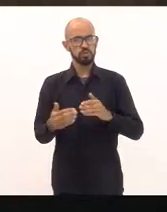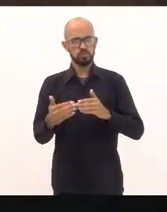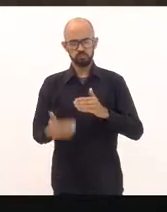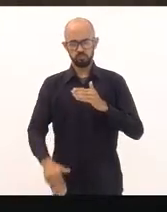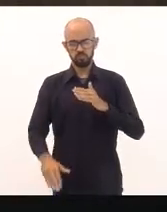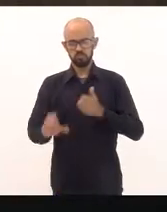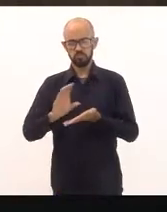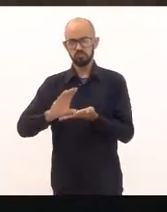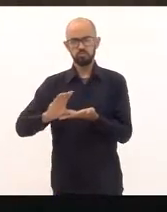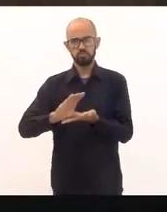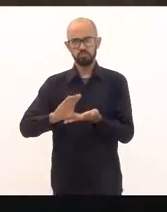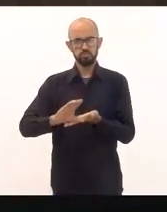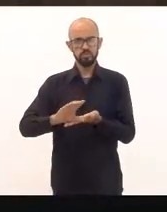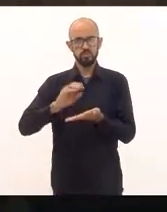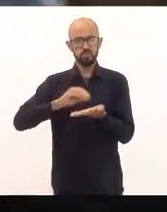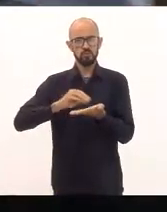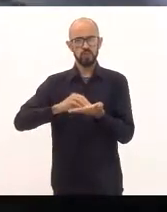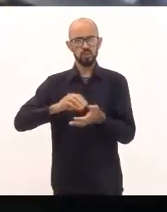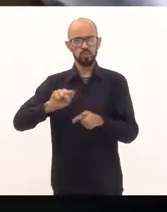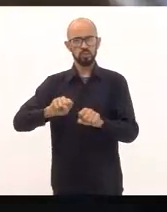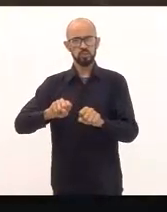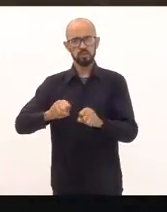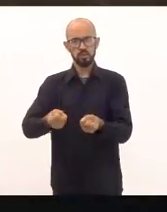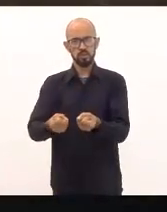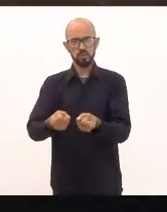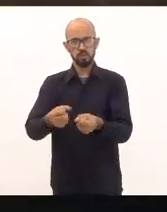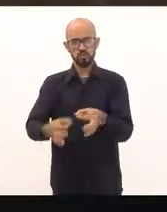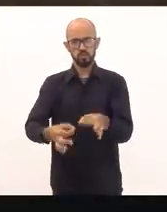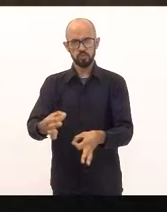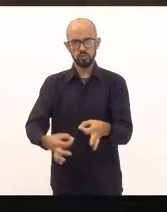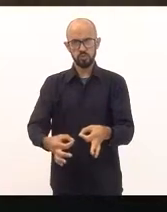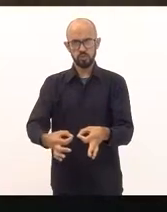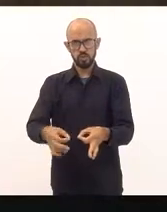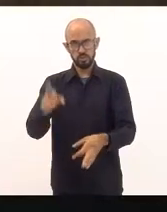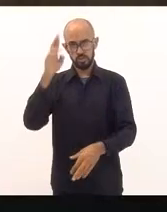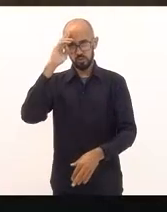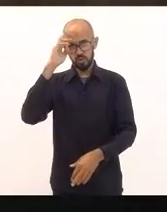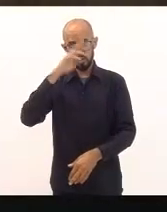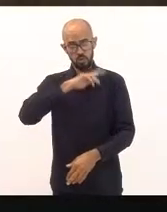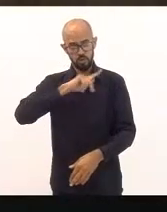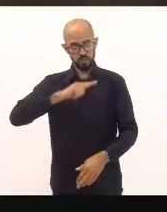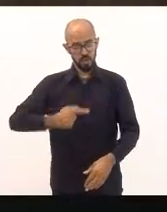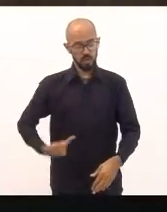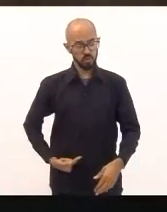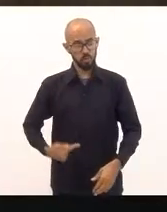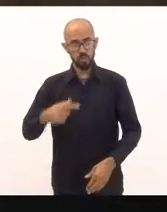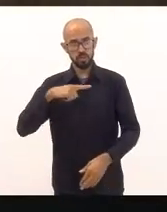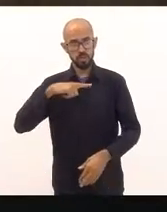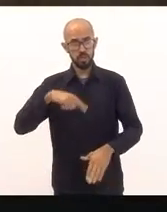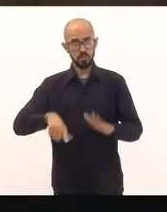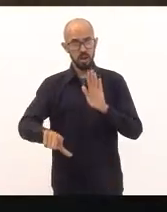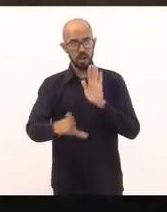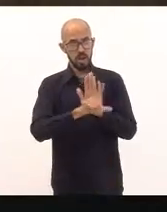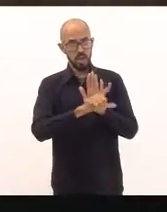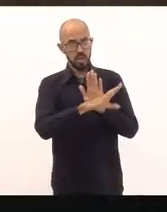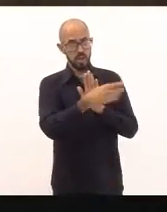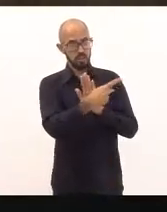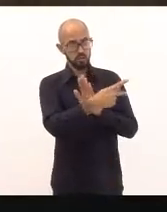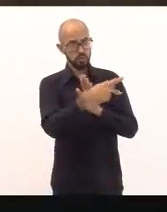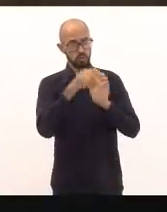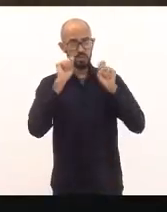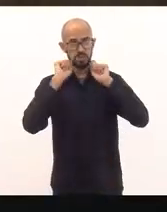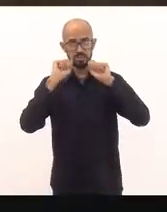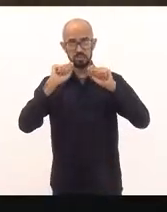de insegurança jurídica. Senhor governador, há uma lei. E a sua assessoria esqueceu